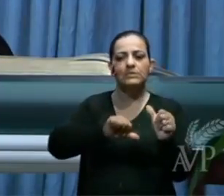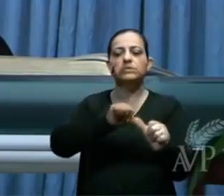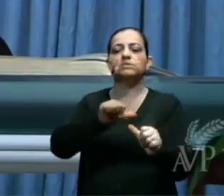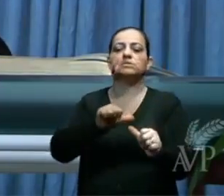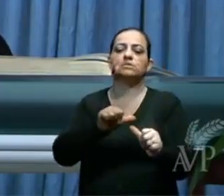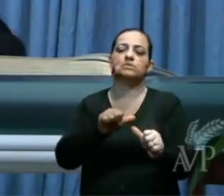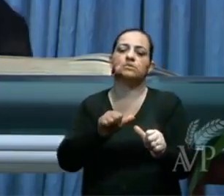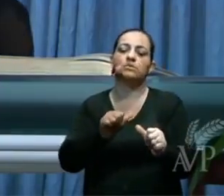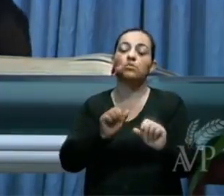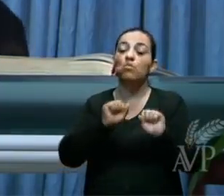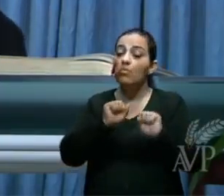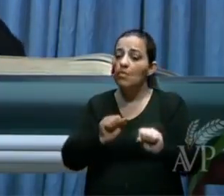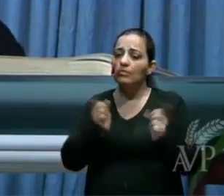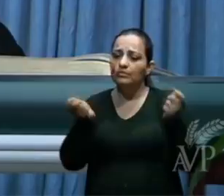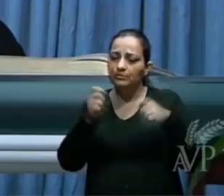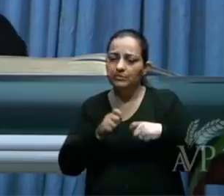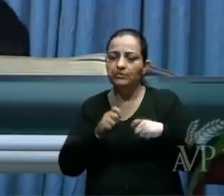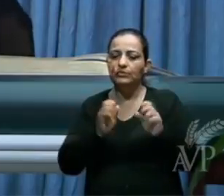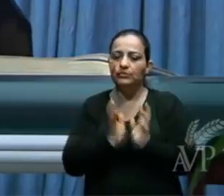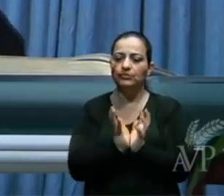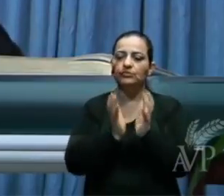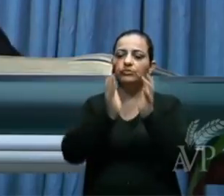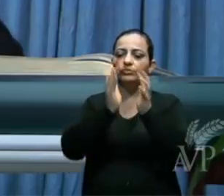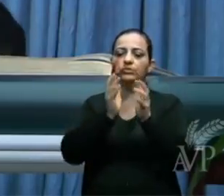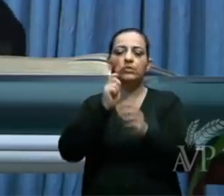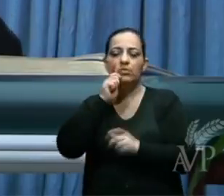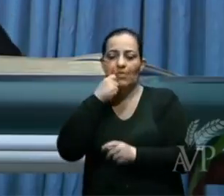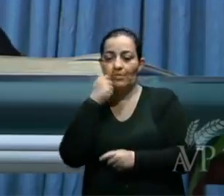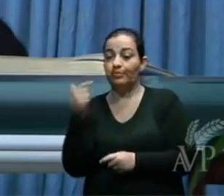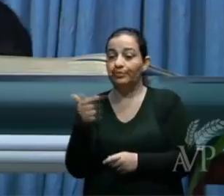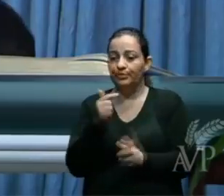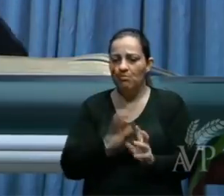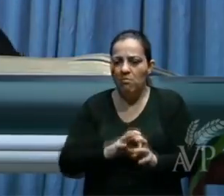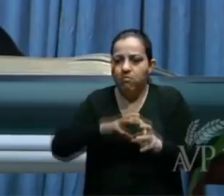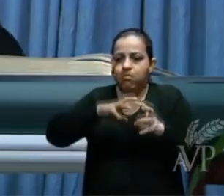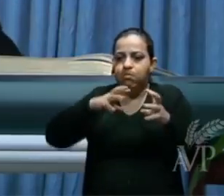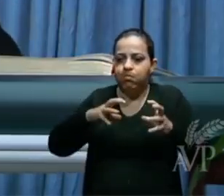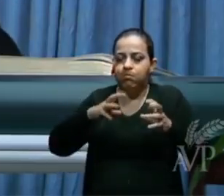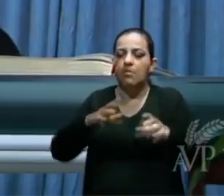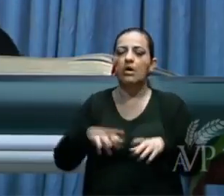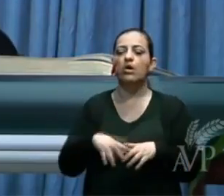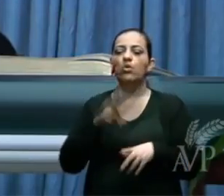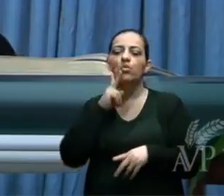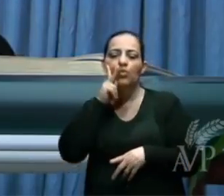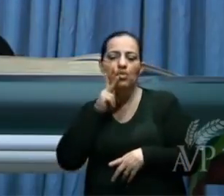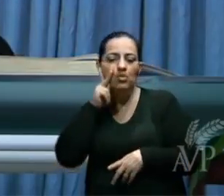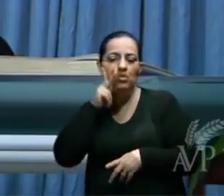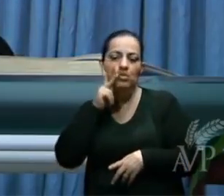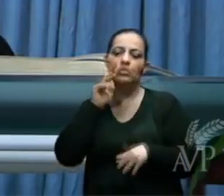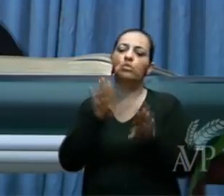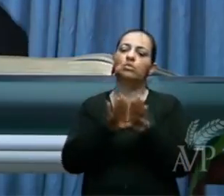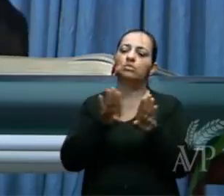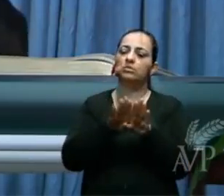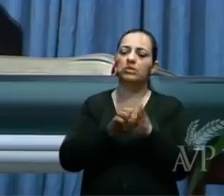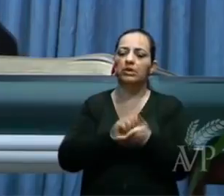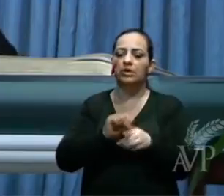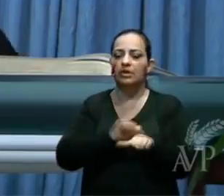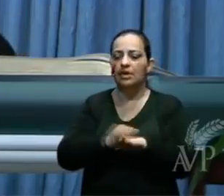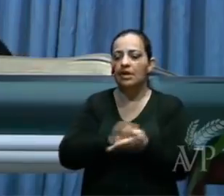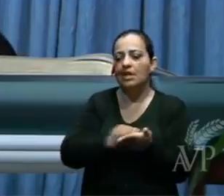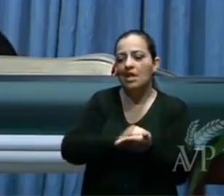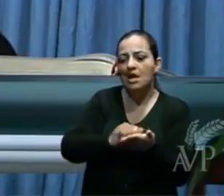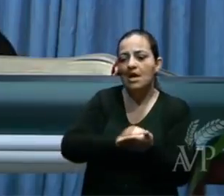pode ver a ceia com o pão ázimo vinham lava pés nada de mulheres